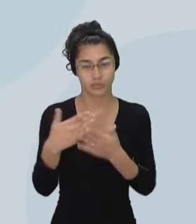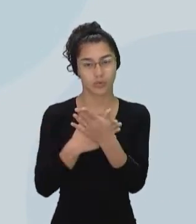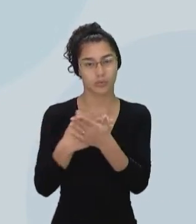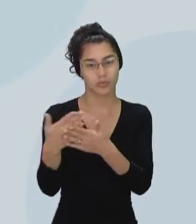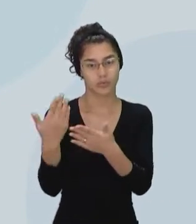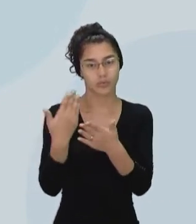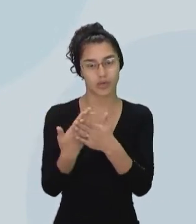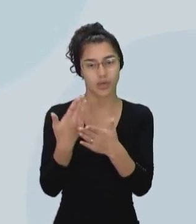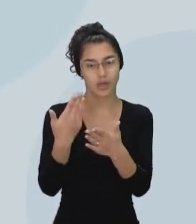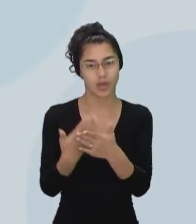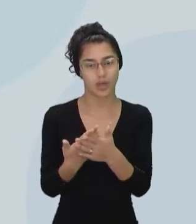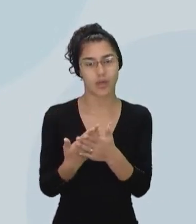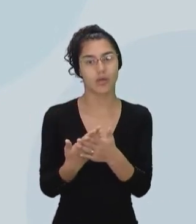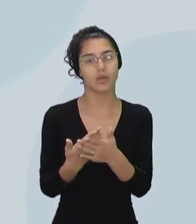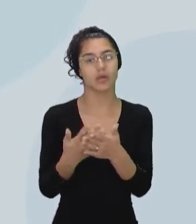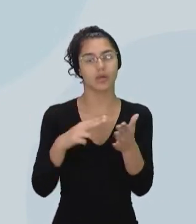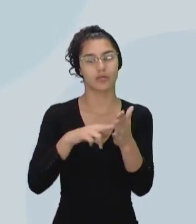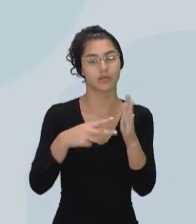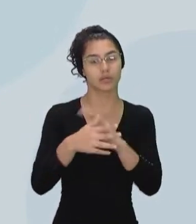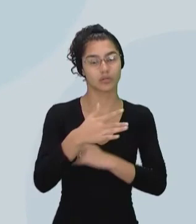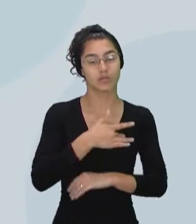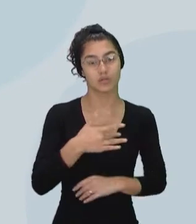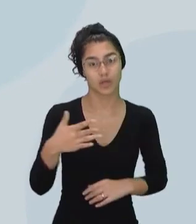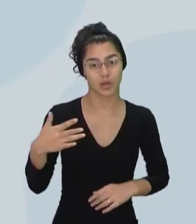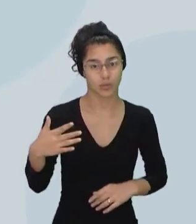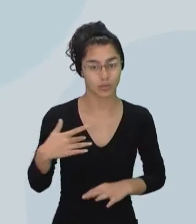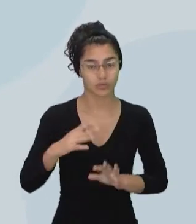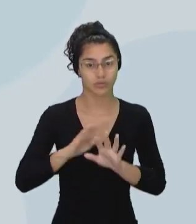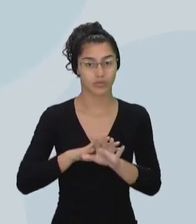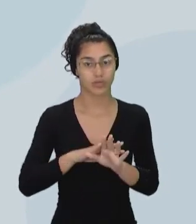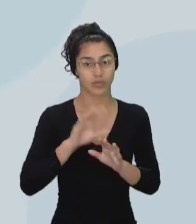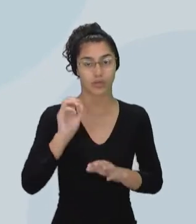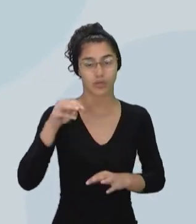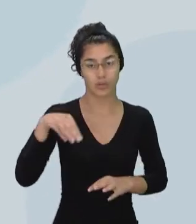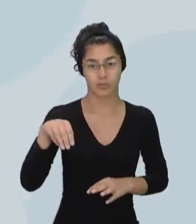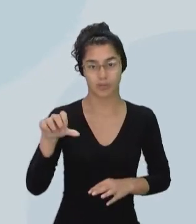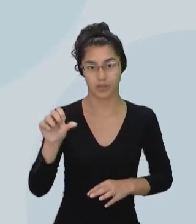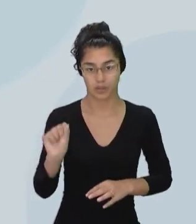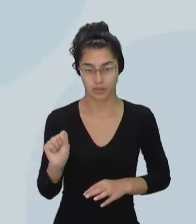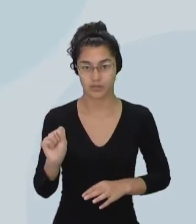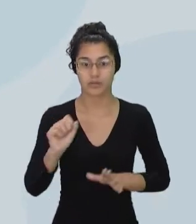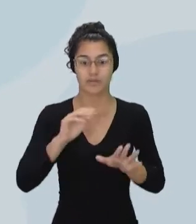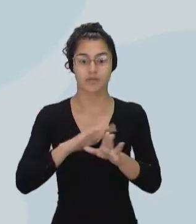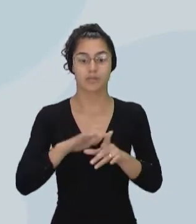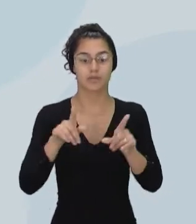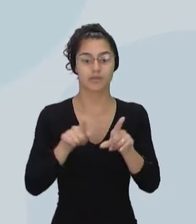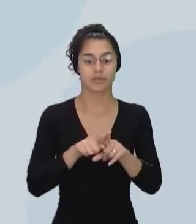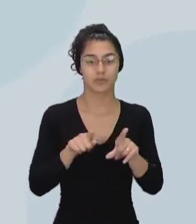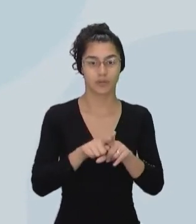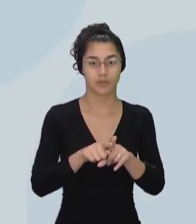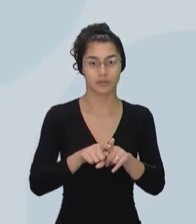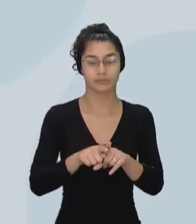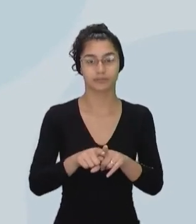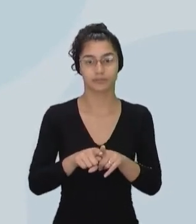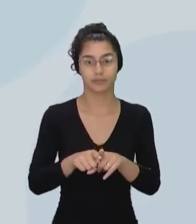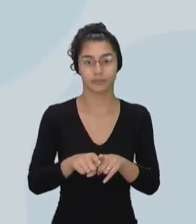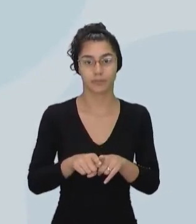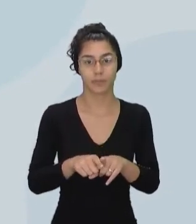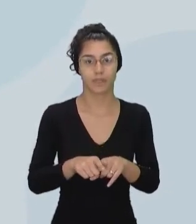nossa aula passada com a definição de saúde estabelecida pela OMS. Fizemos a definição também